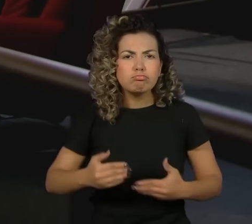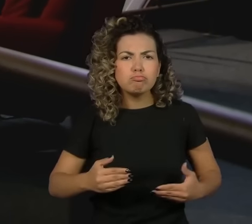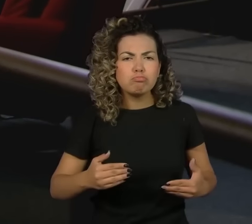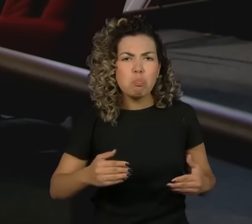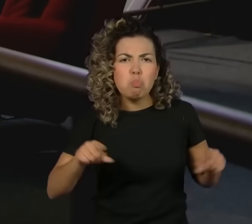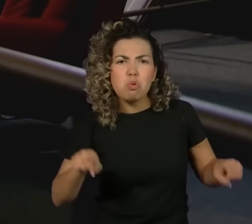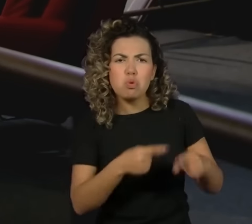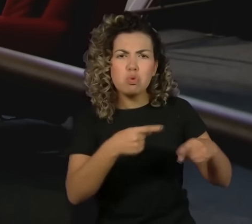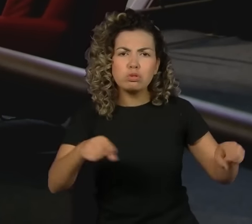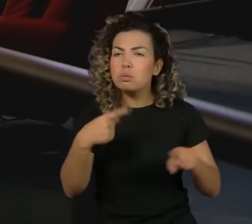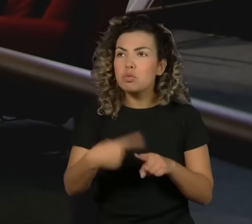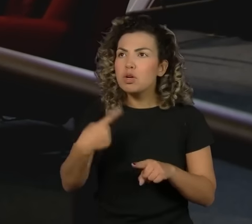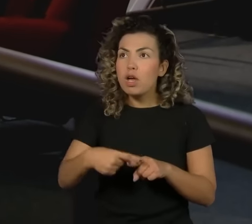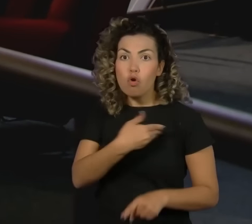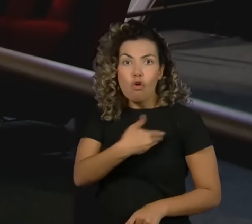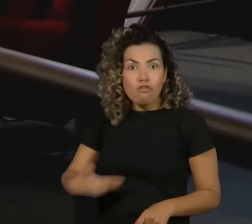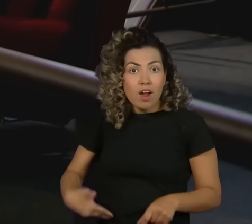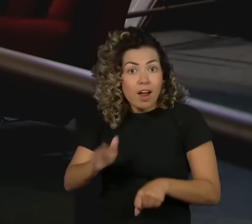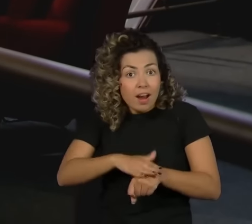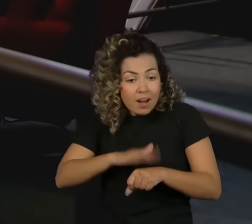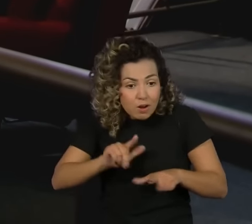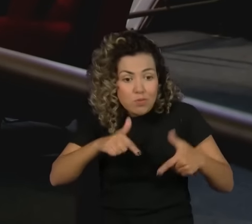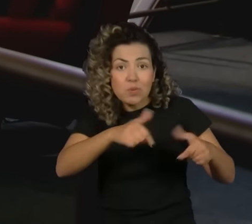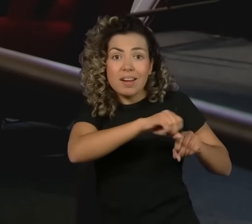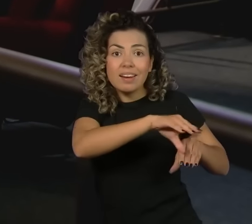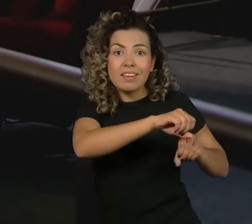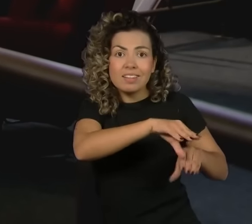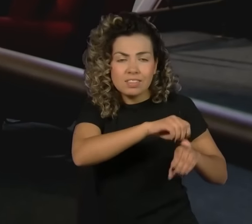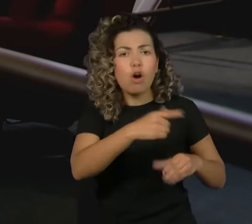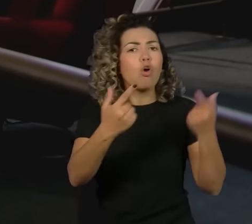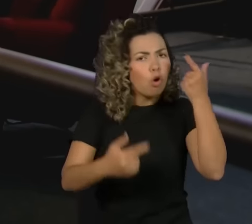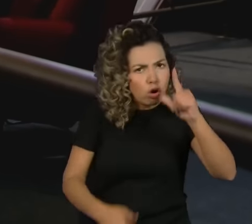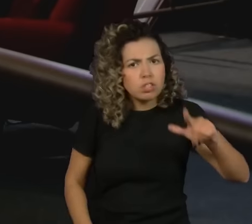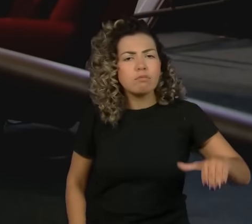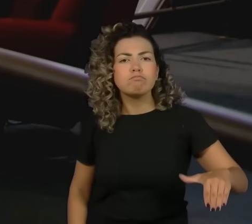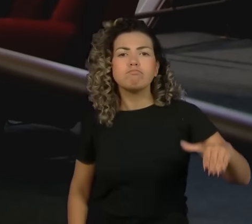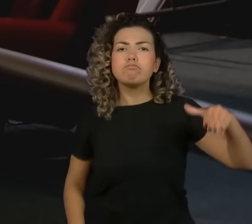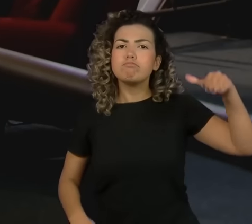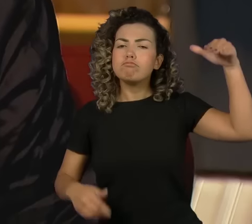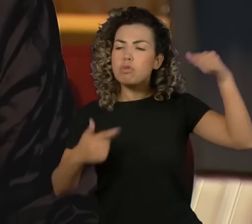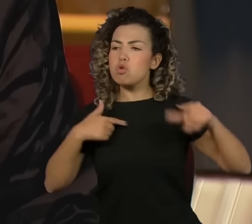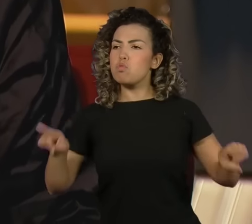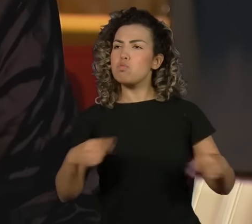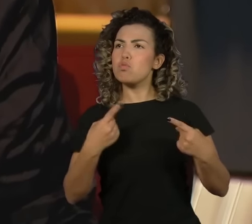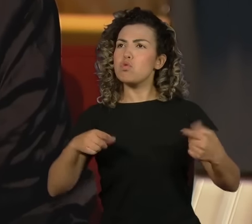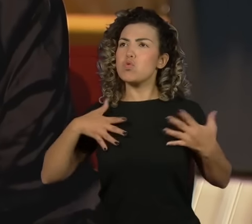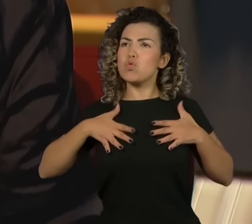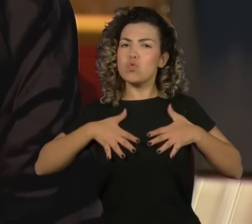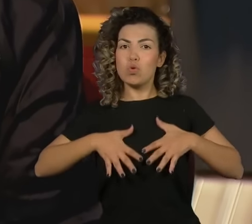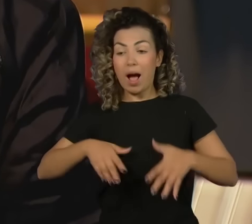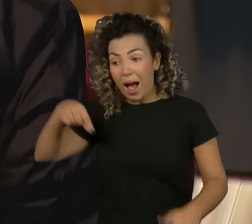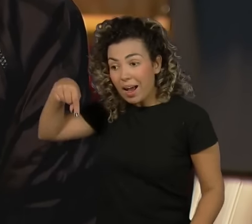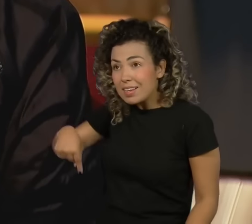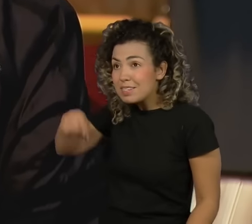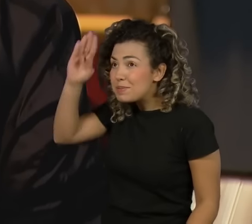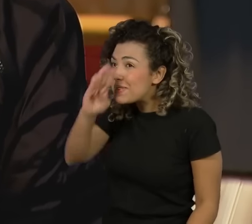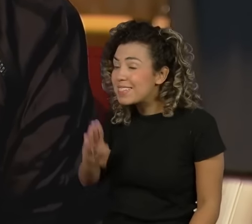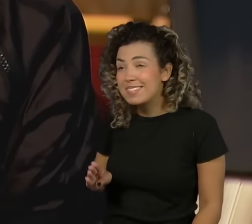música, você vai aprender música e normalmente você vai se tornar um grande músico, não é um gênio. Aqui precisamos de